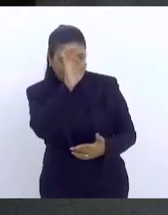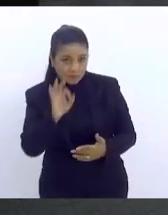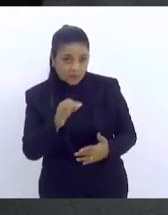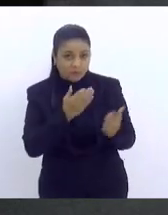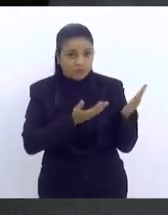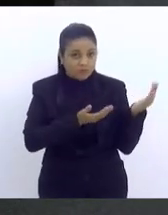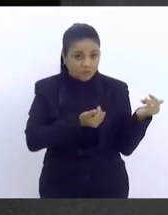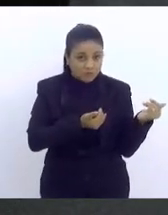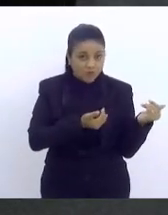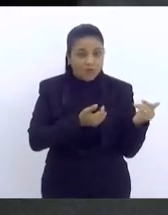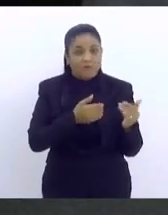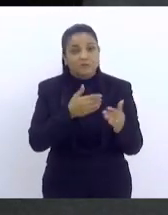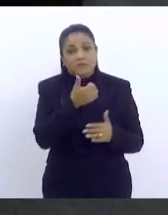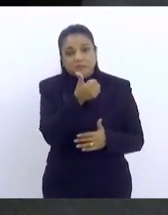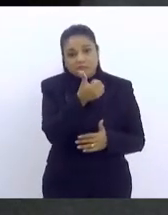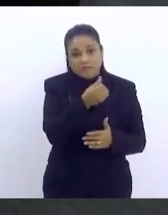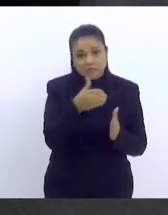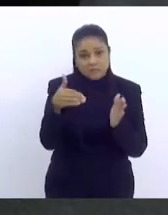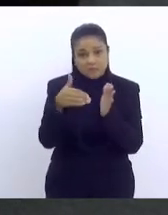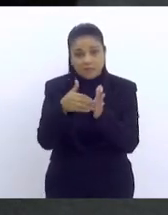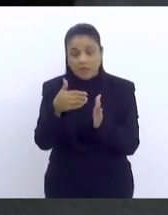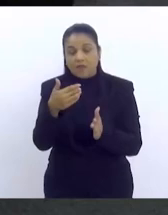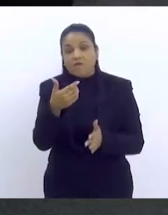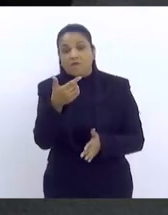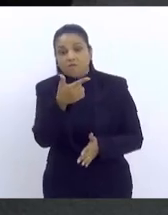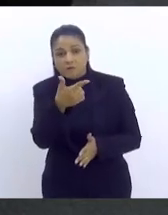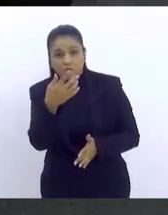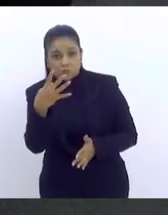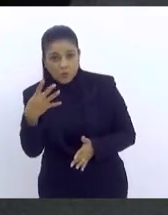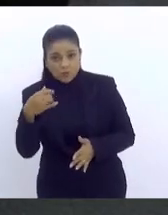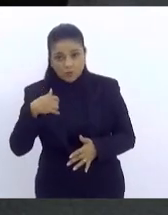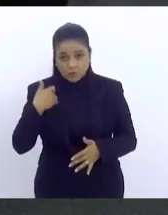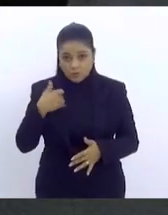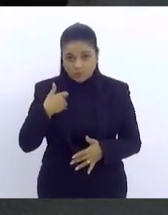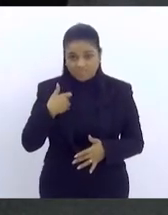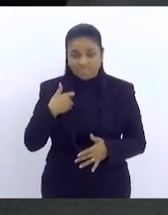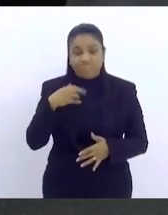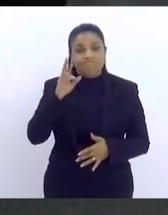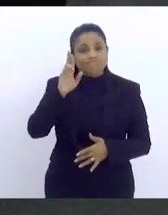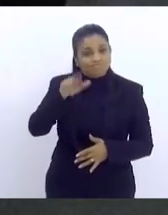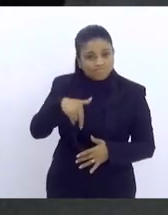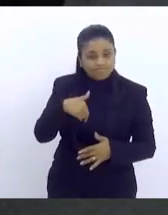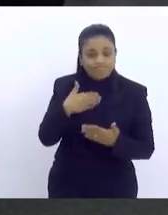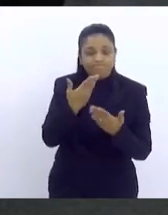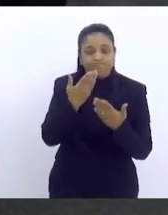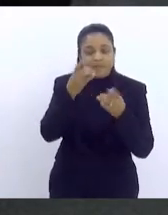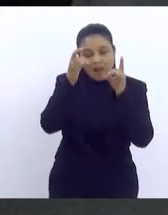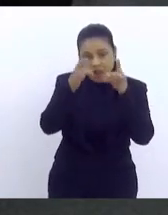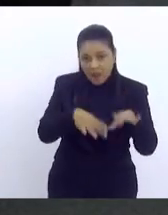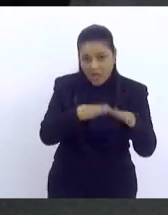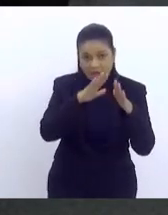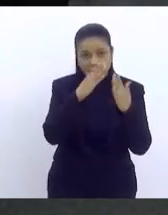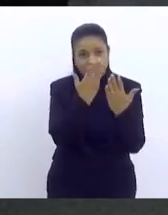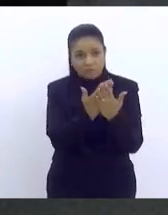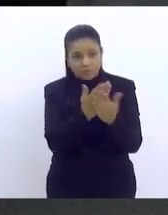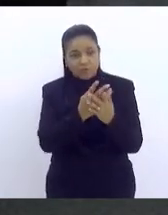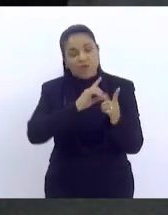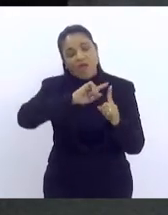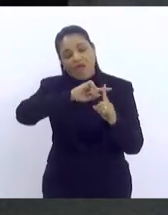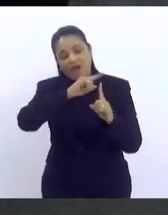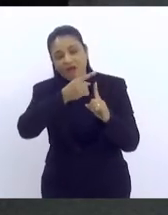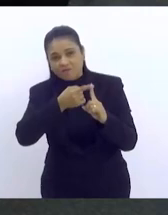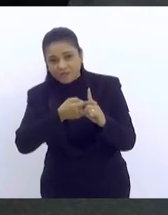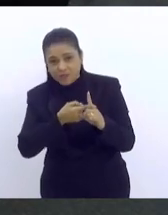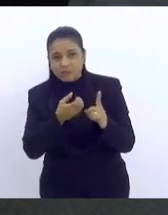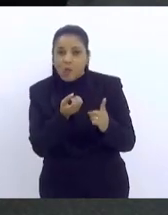a 24 anos a razão para deixar de estudar muito das vezes é a gravidez ou o nascimento de uma